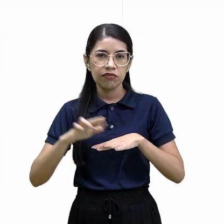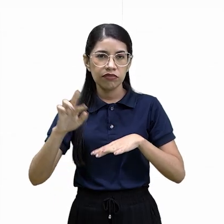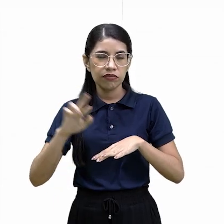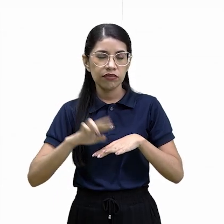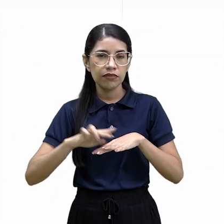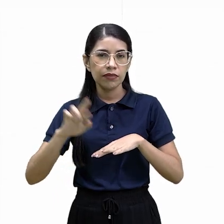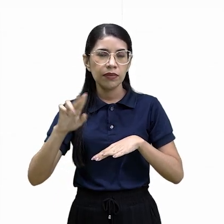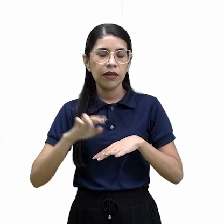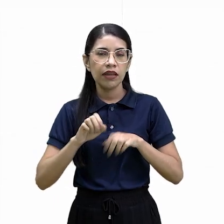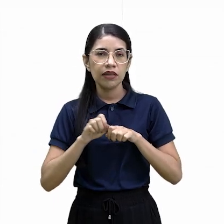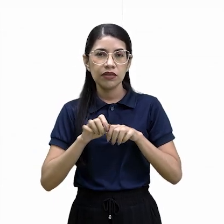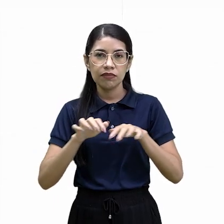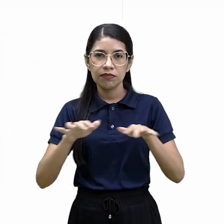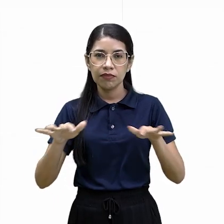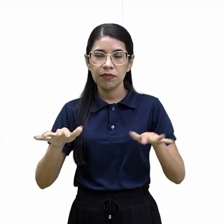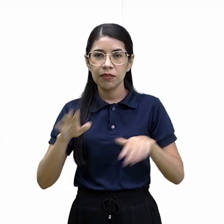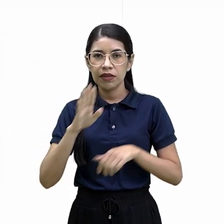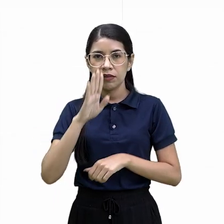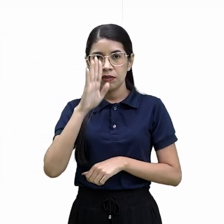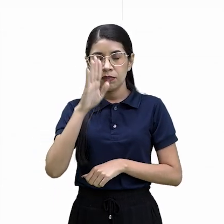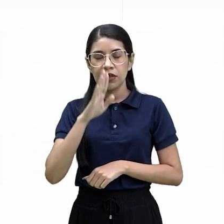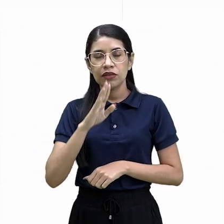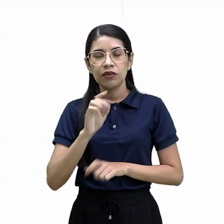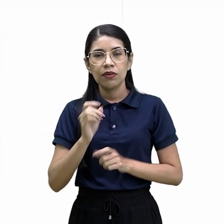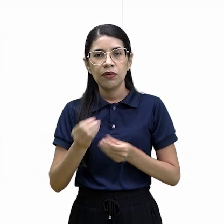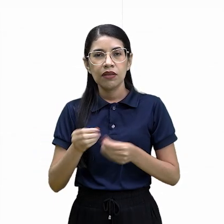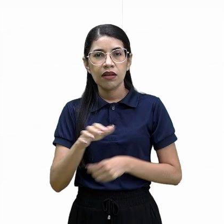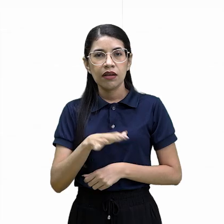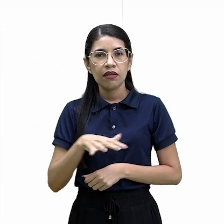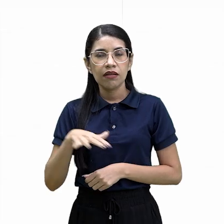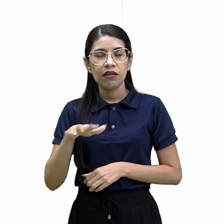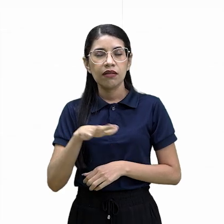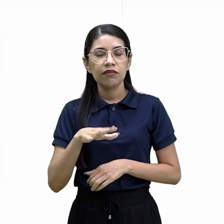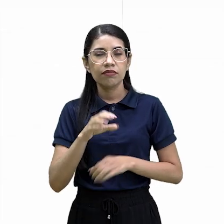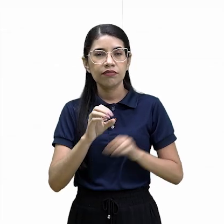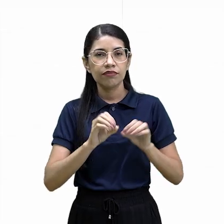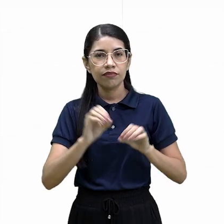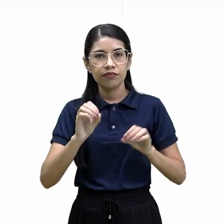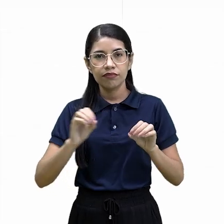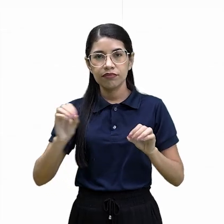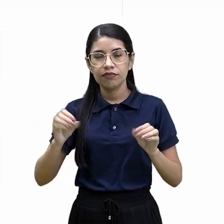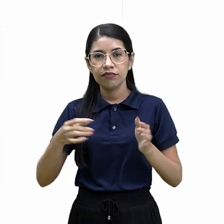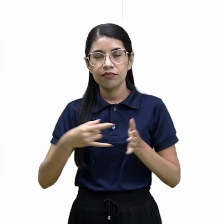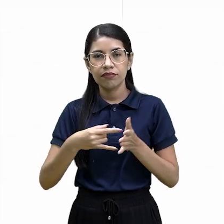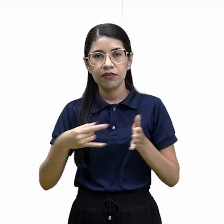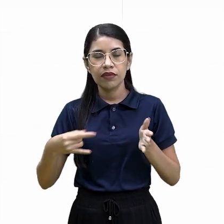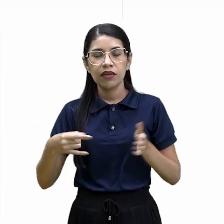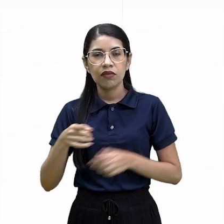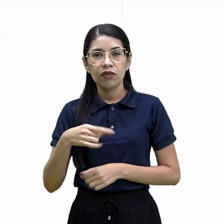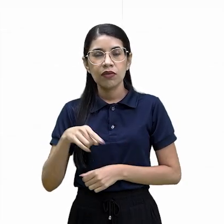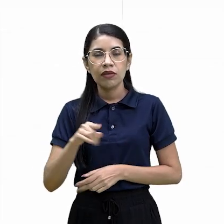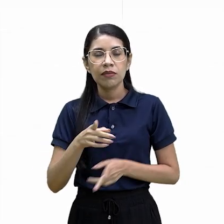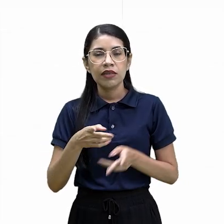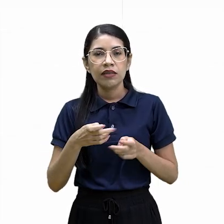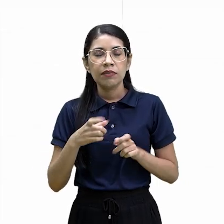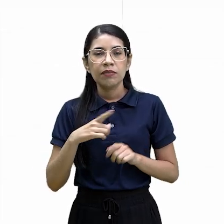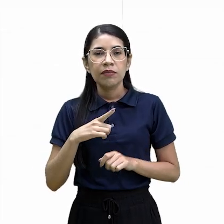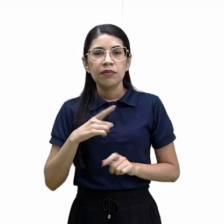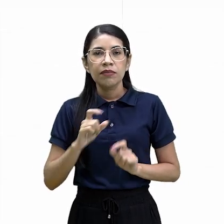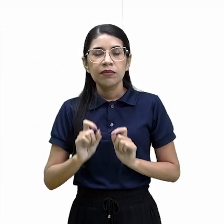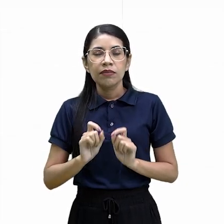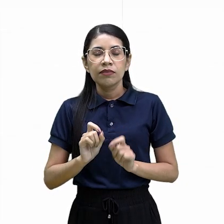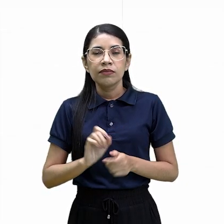ela se propaga principalmente por esse meio das ondas eletromagnéticas, você tem aí